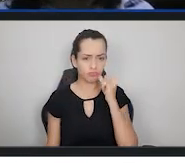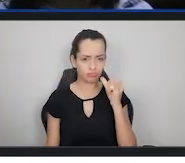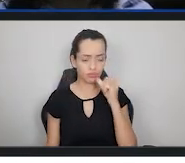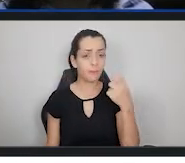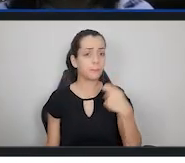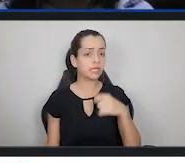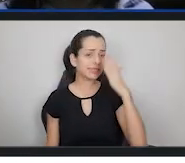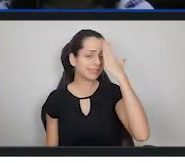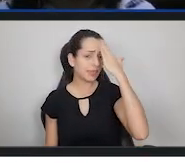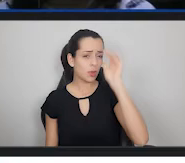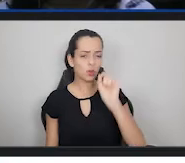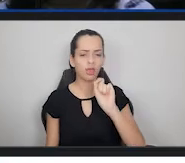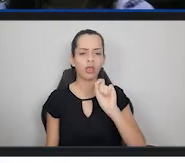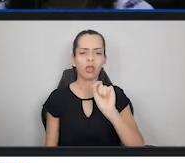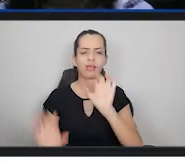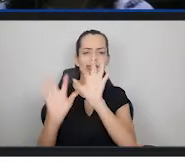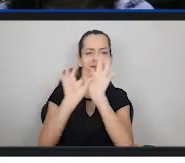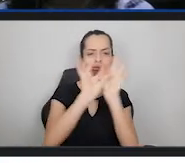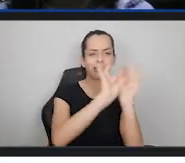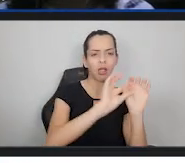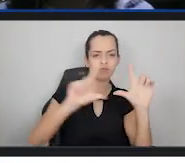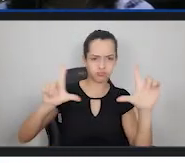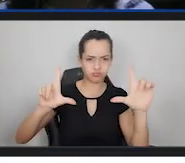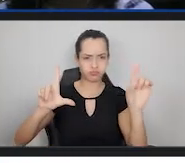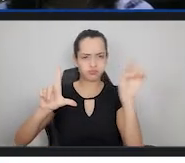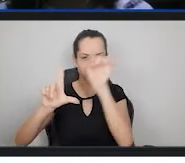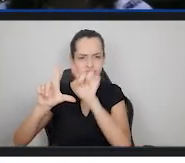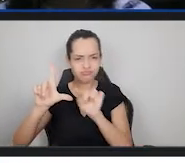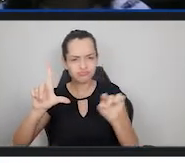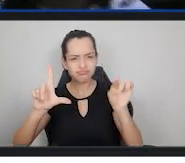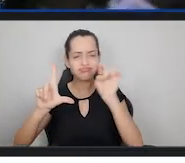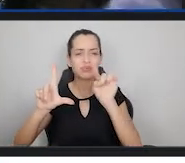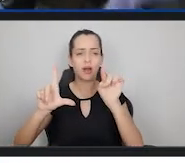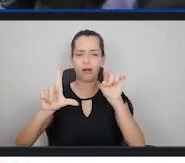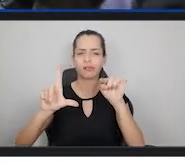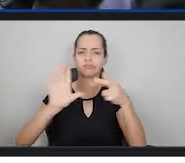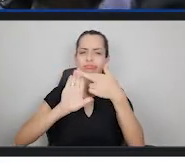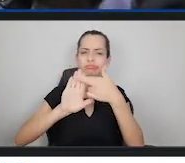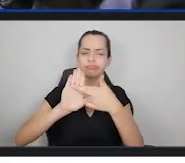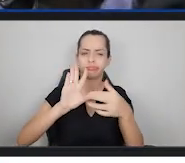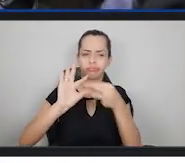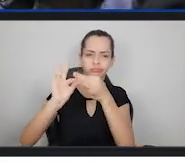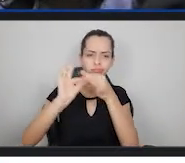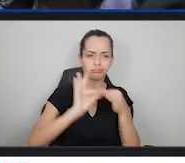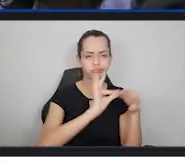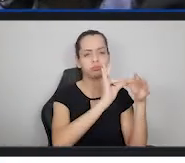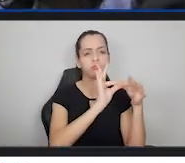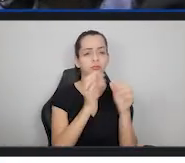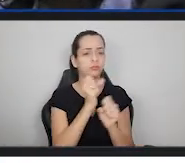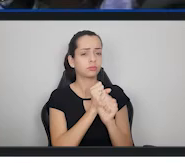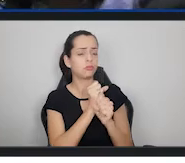Nós temos alguns elementos dessa estrutura institucional. Lá em